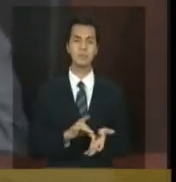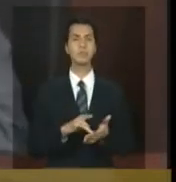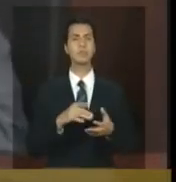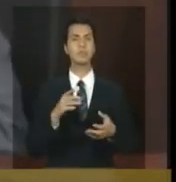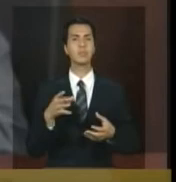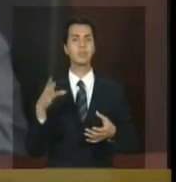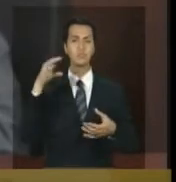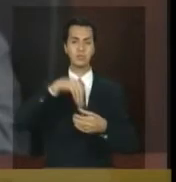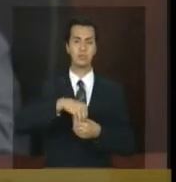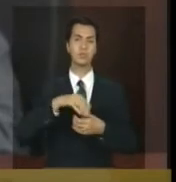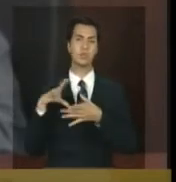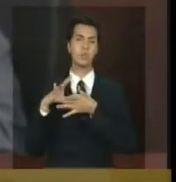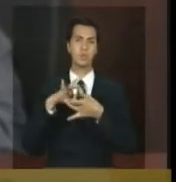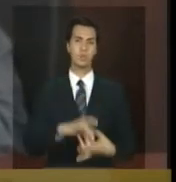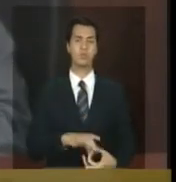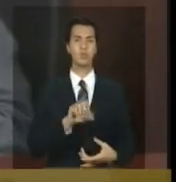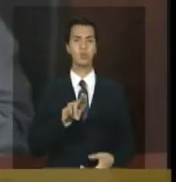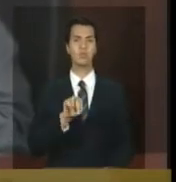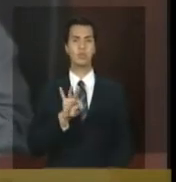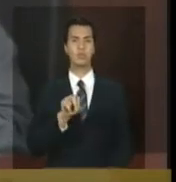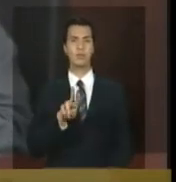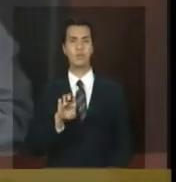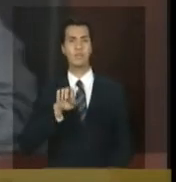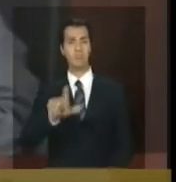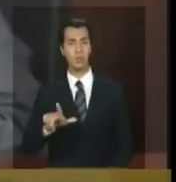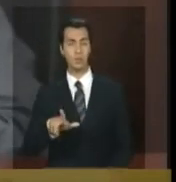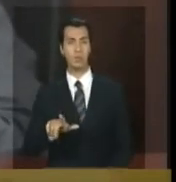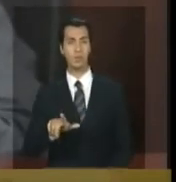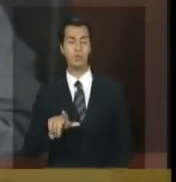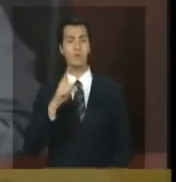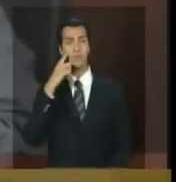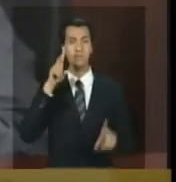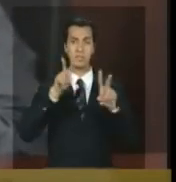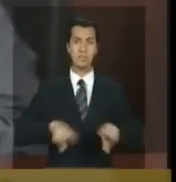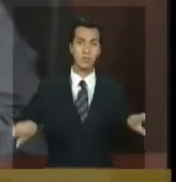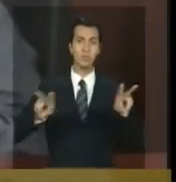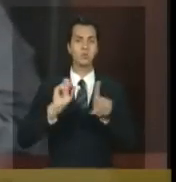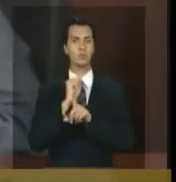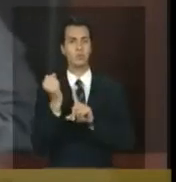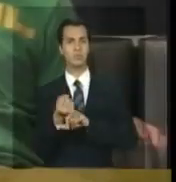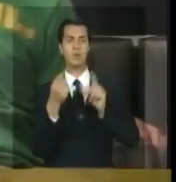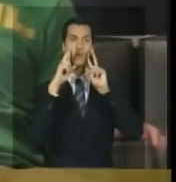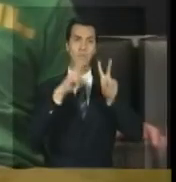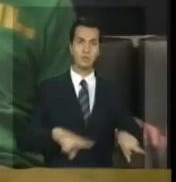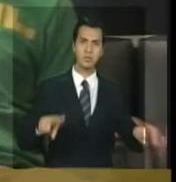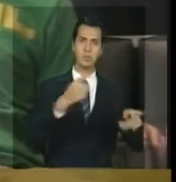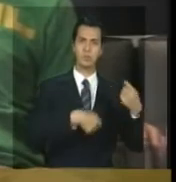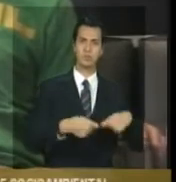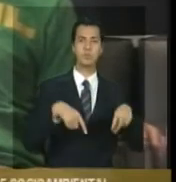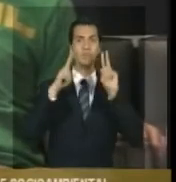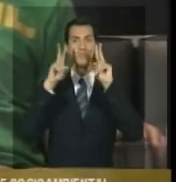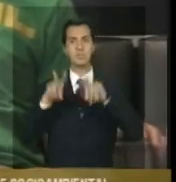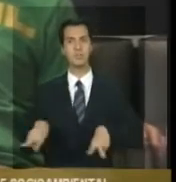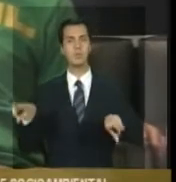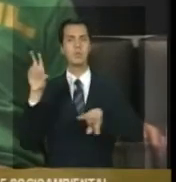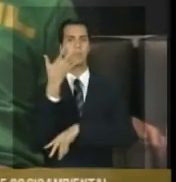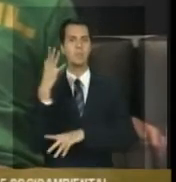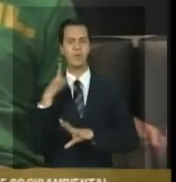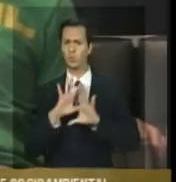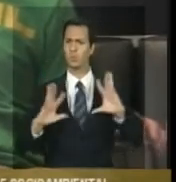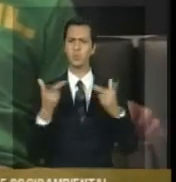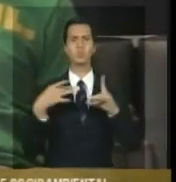dentro do contexto do desenvolvimento sustentável, de uma nova visão macroeconômica, de uma nova visão social e de uma nova visão ambiental. E